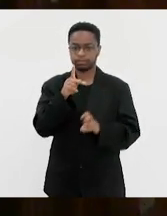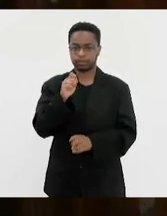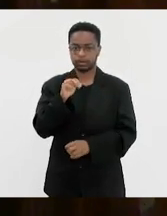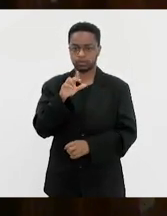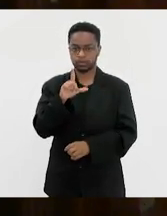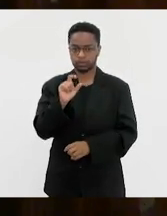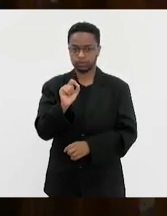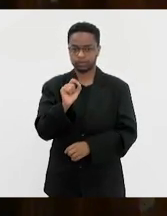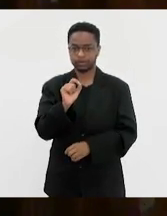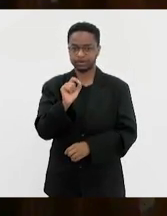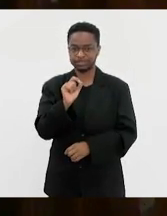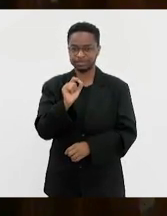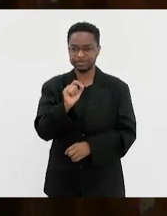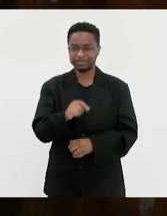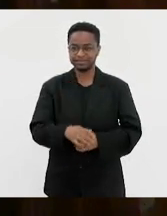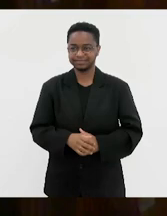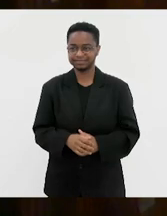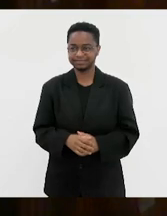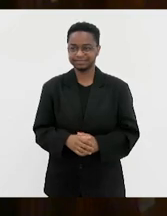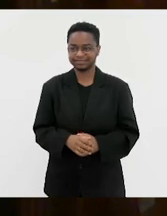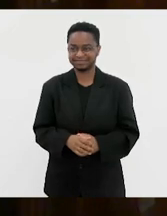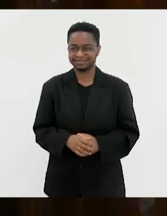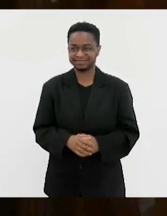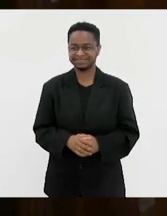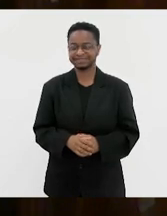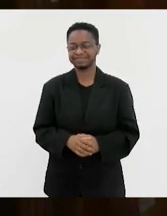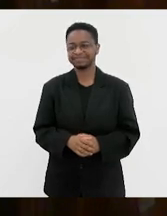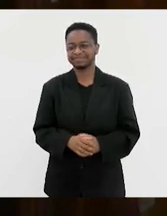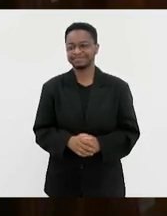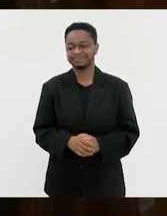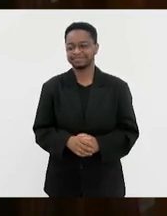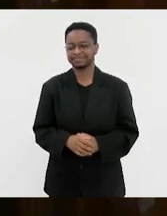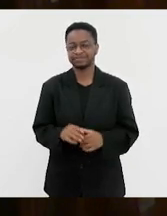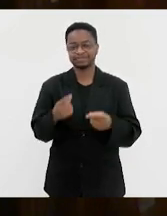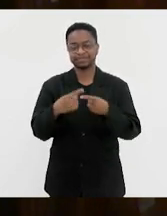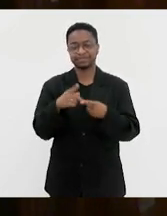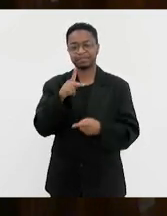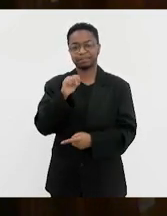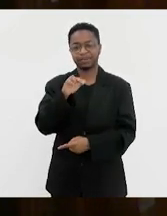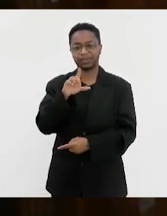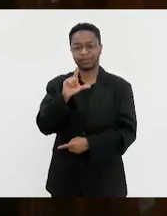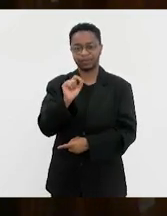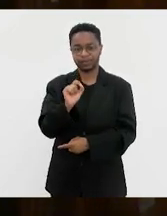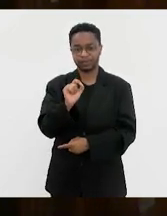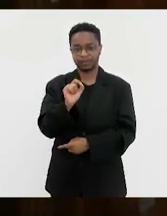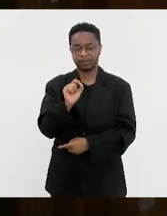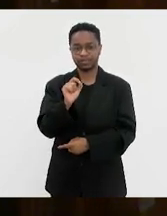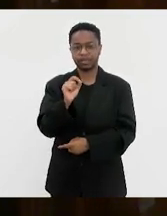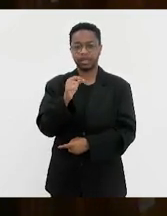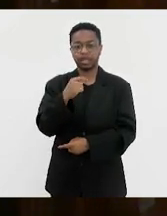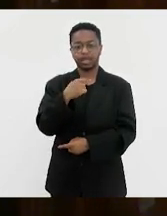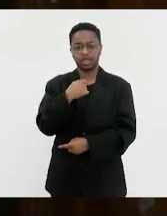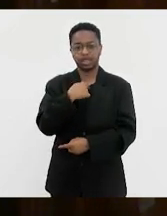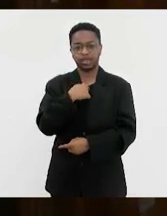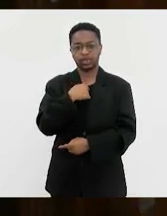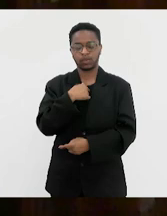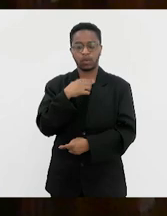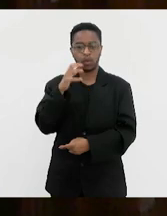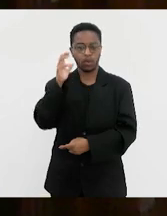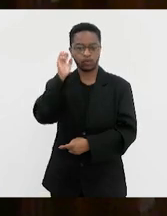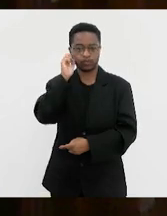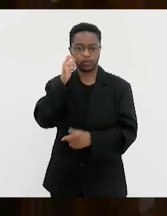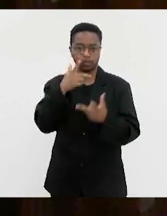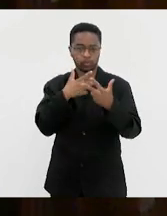que foi um homem que eu vi e que eu ouvi sobre ele, né, sobre